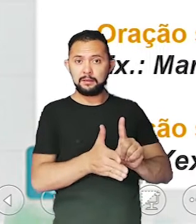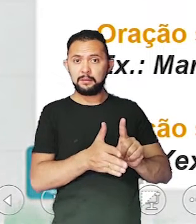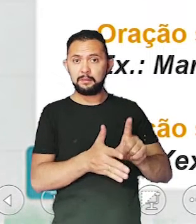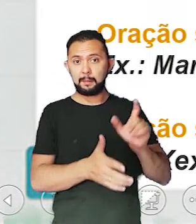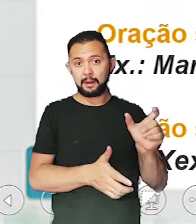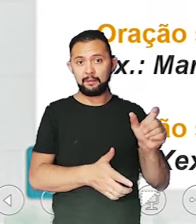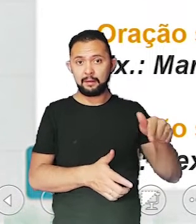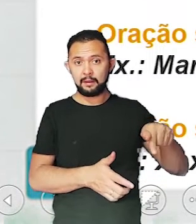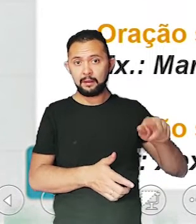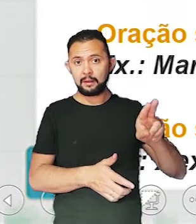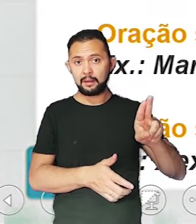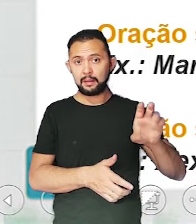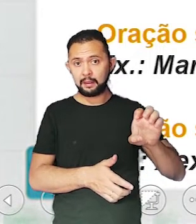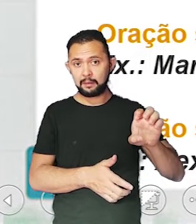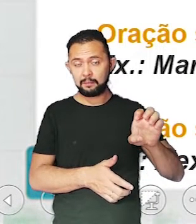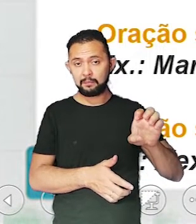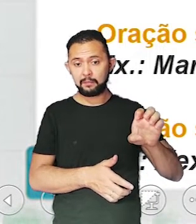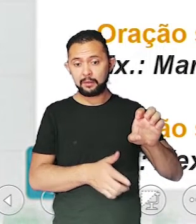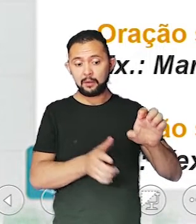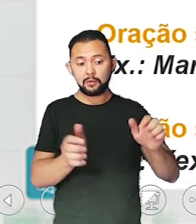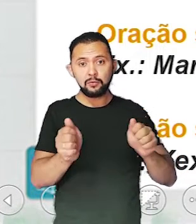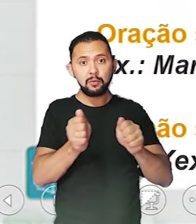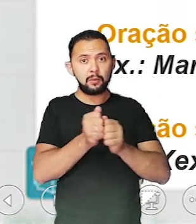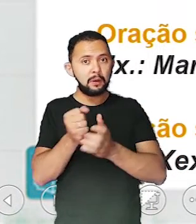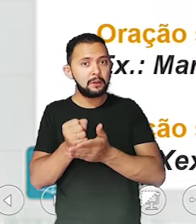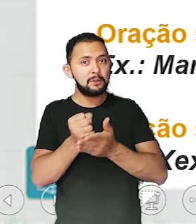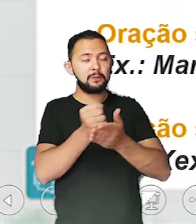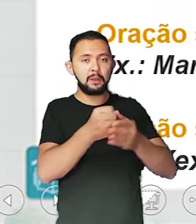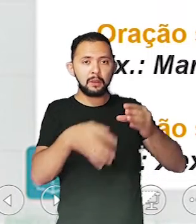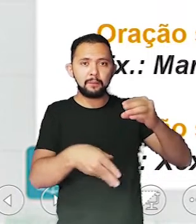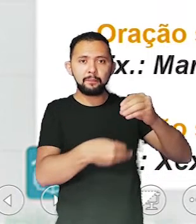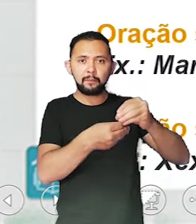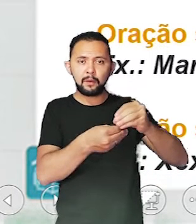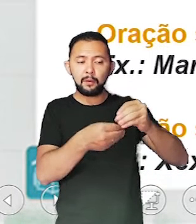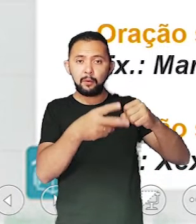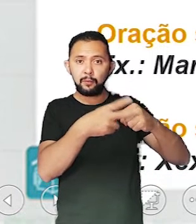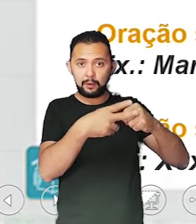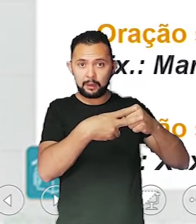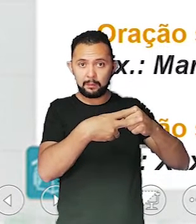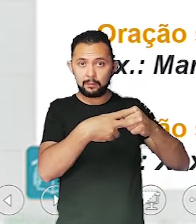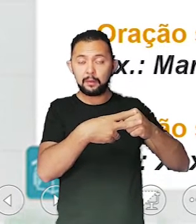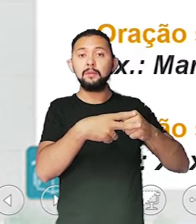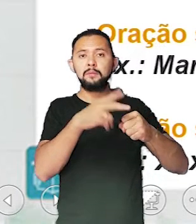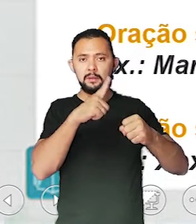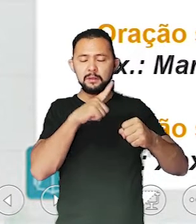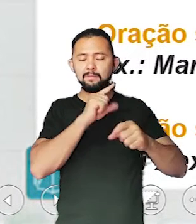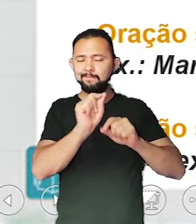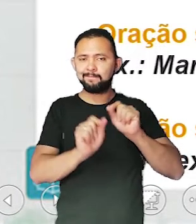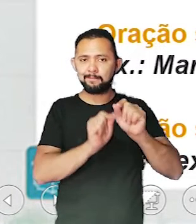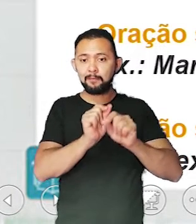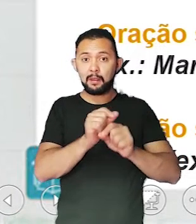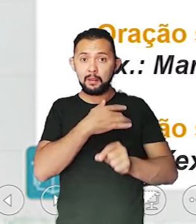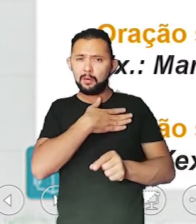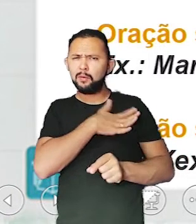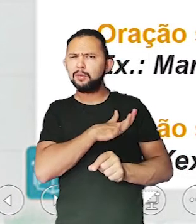está complementando o verbo, olha, Marta não gosta de alguma coisa, né? Não gosta disto. Então, como ela não gosta de alguma coisa, nós